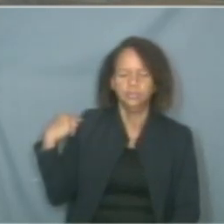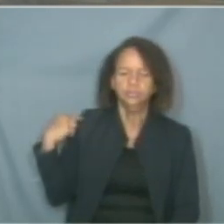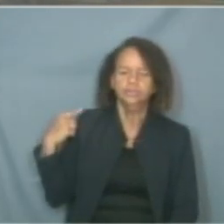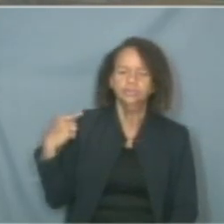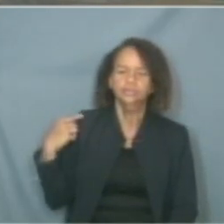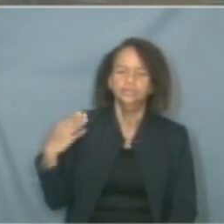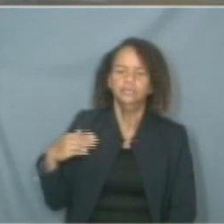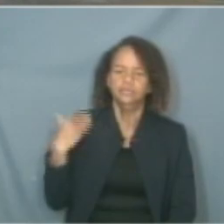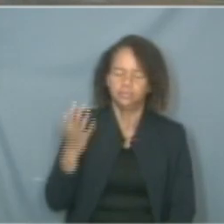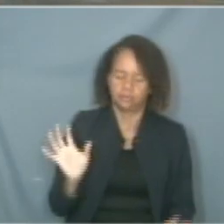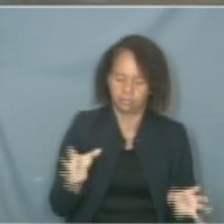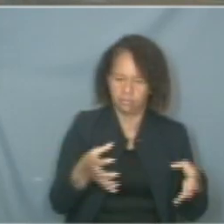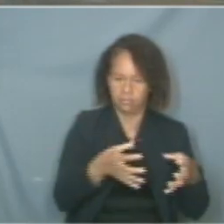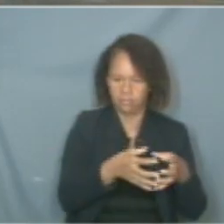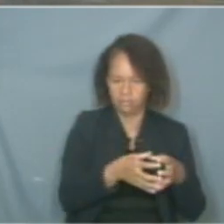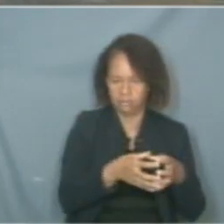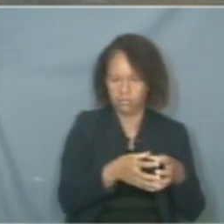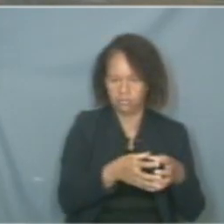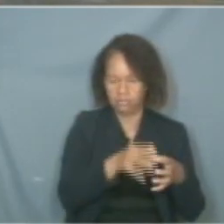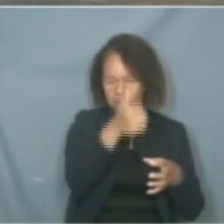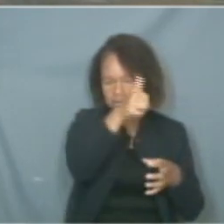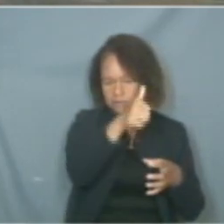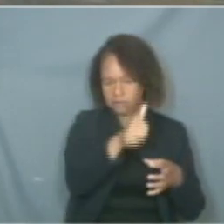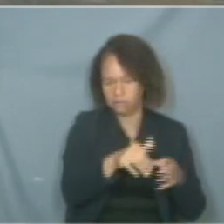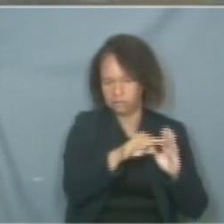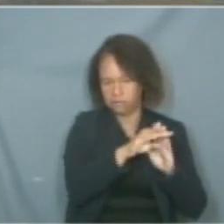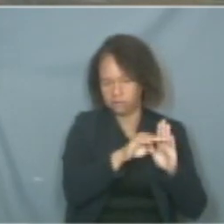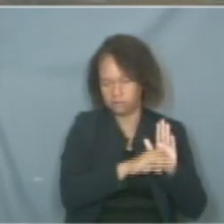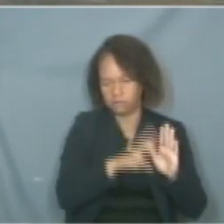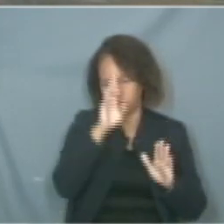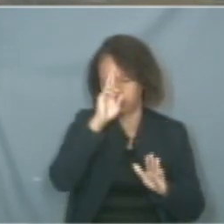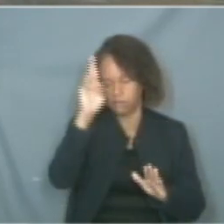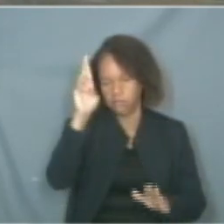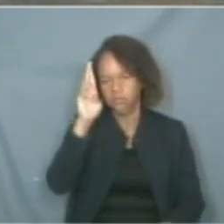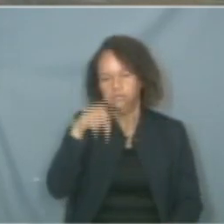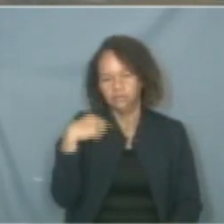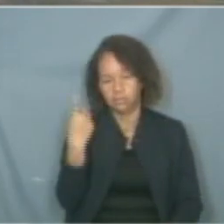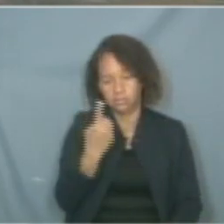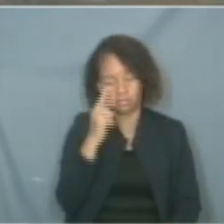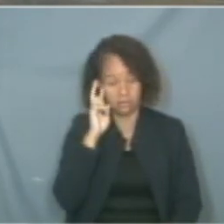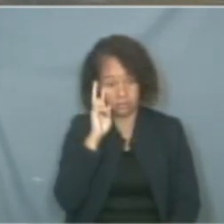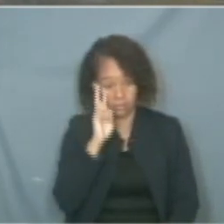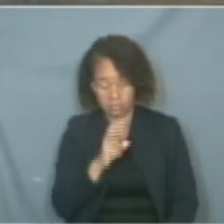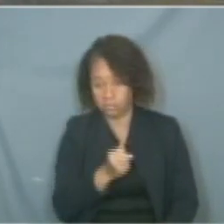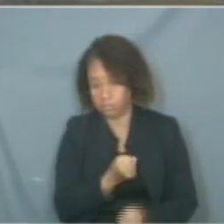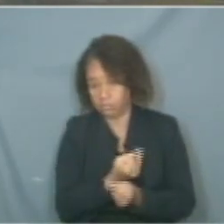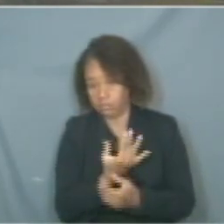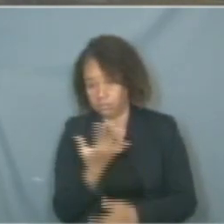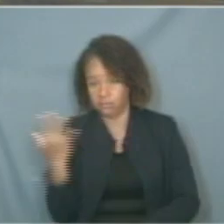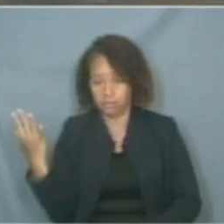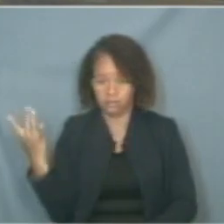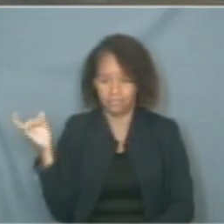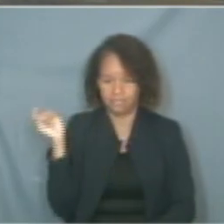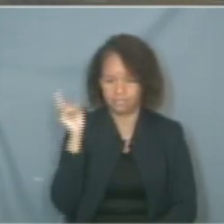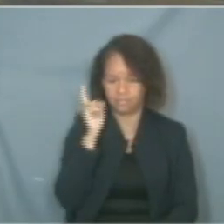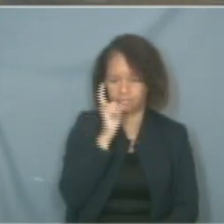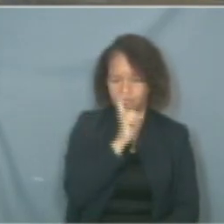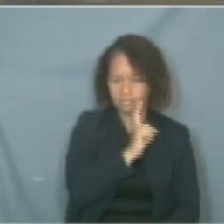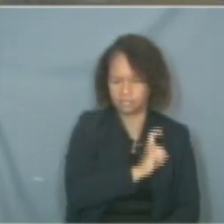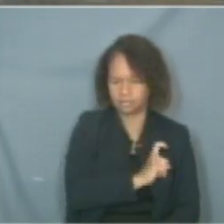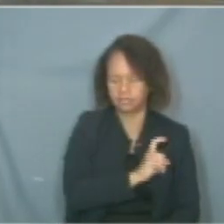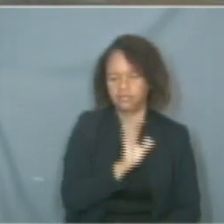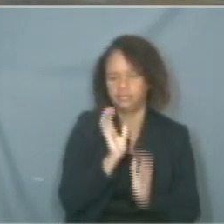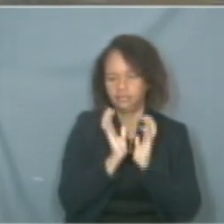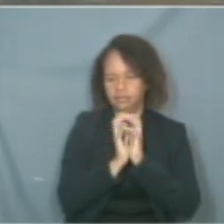frente da comissão de revisão do plano diretor, a gente via as enormes dificuldades